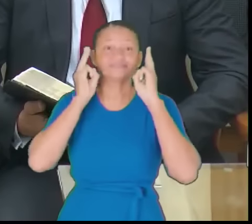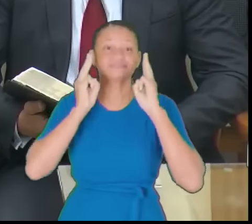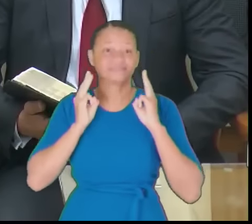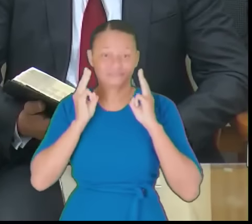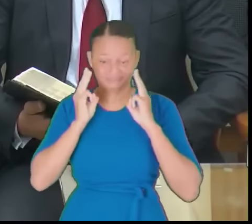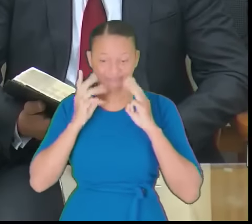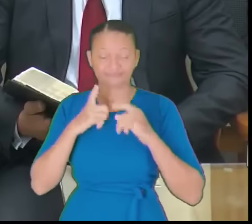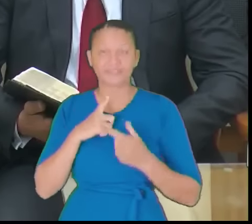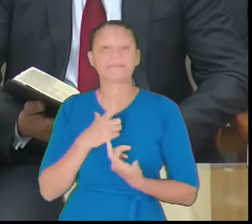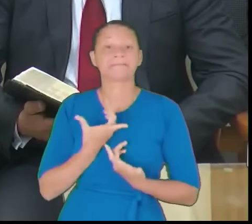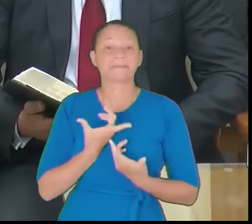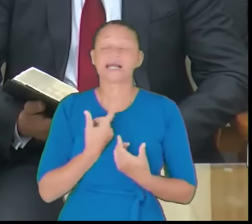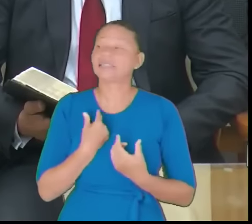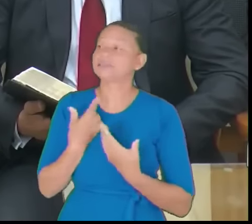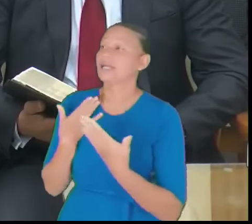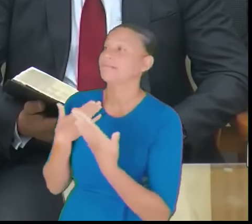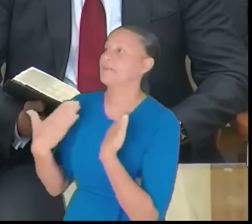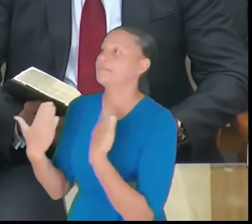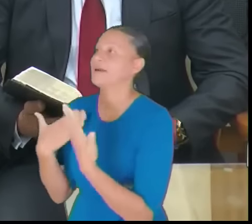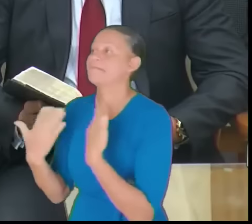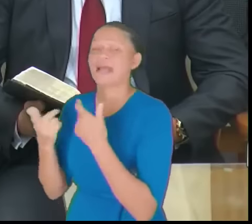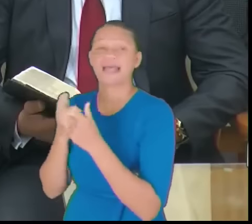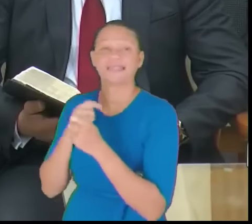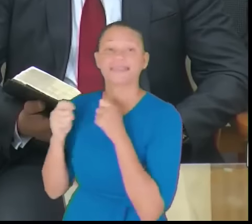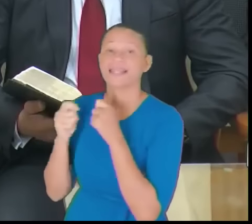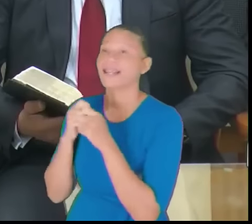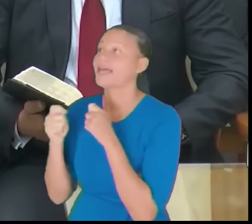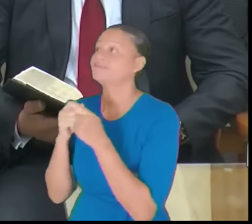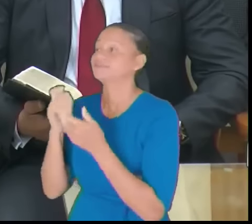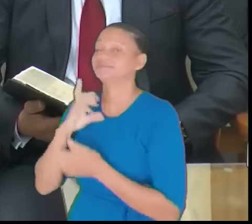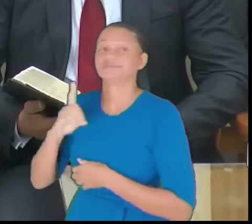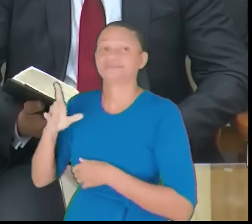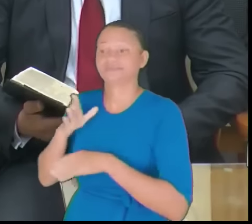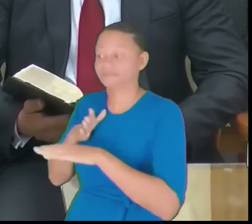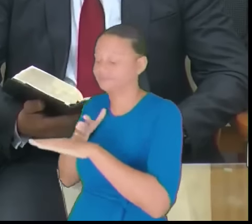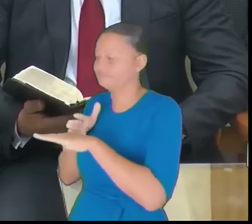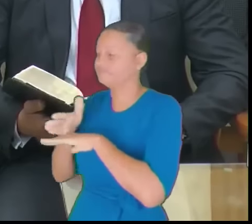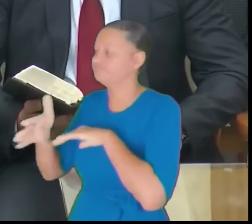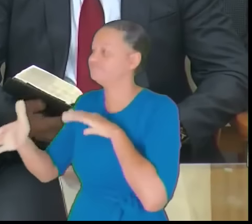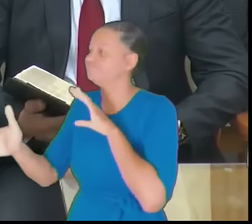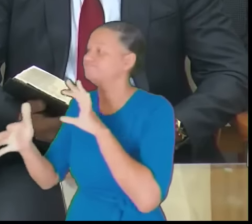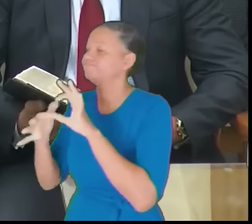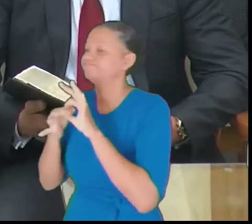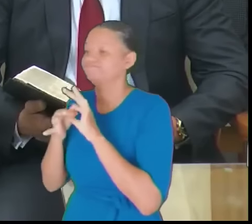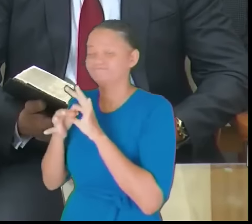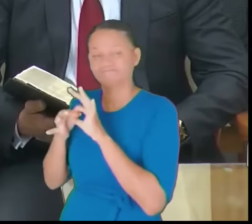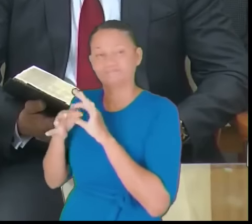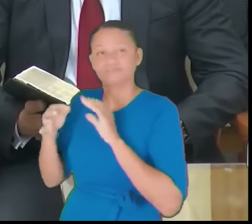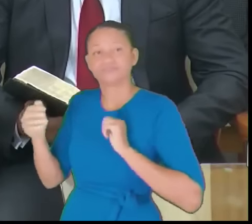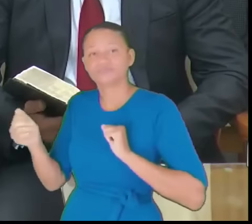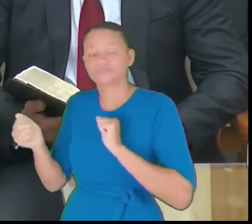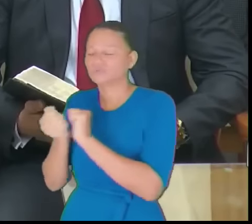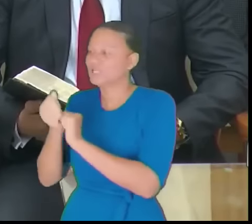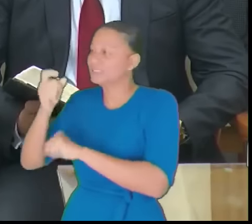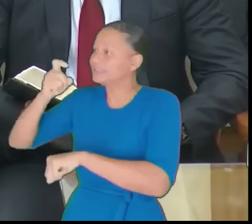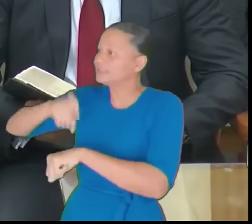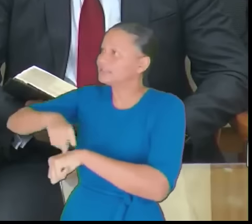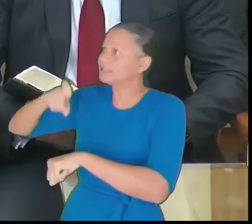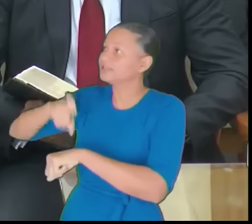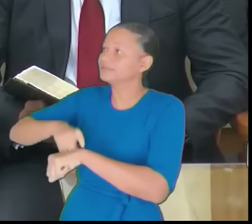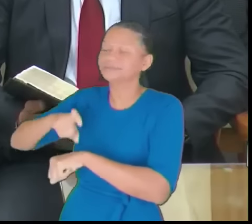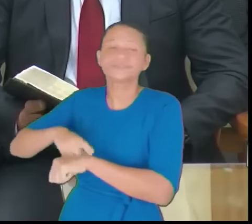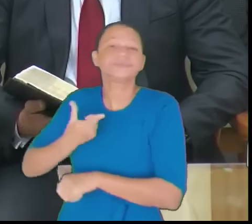ter entrevista com Deus, para falar com Deus, quando ele entrava na presença do Senhor, quando ele passava aquele tempo lá, e